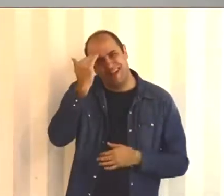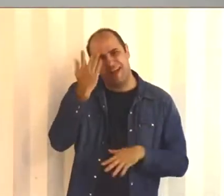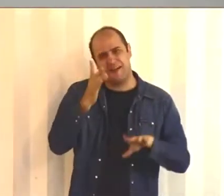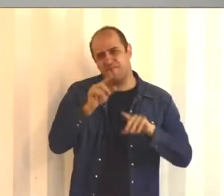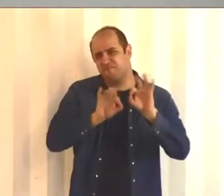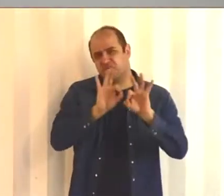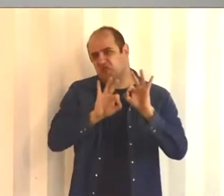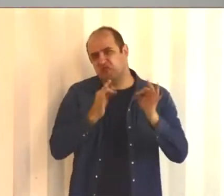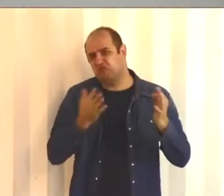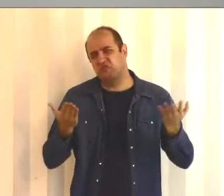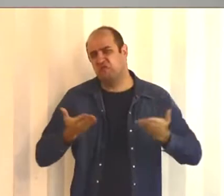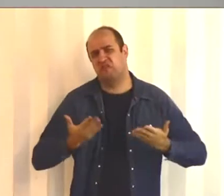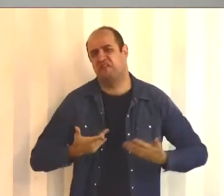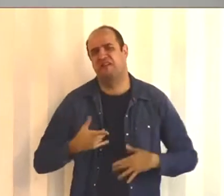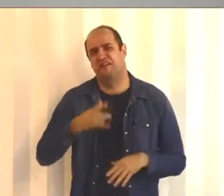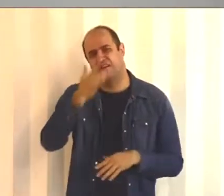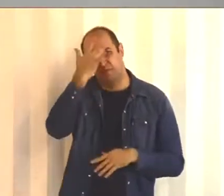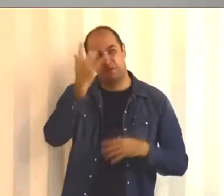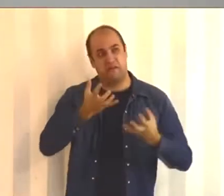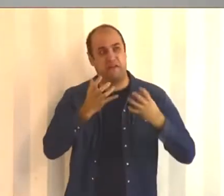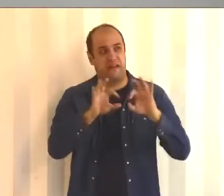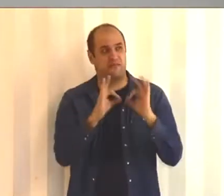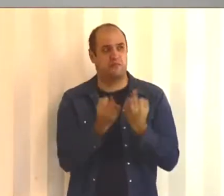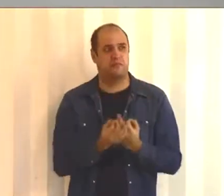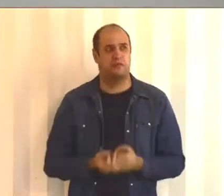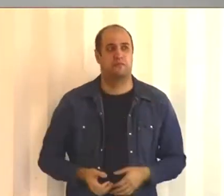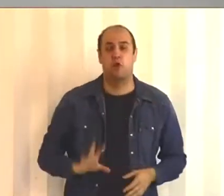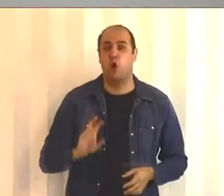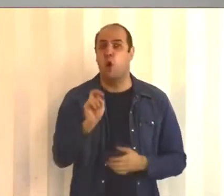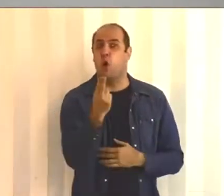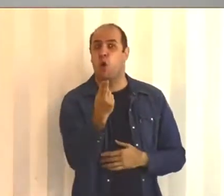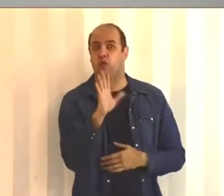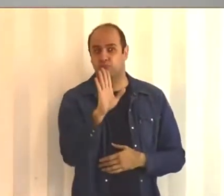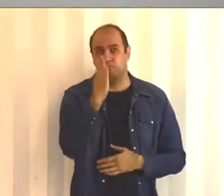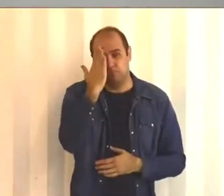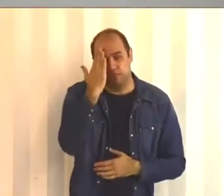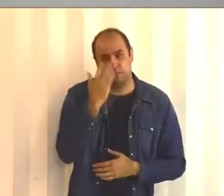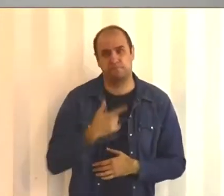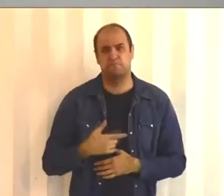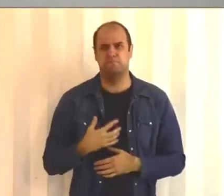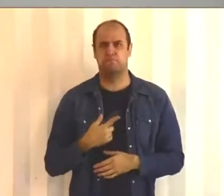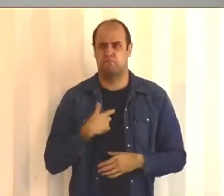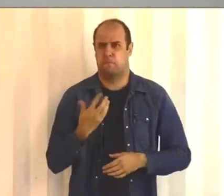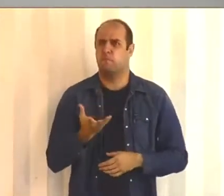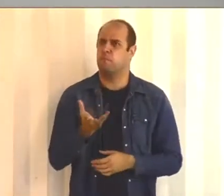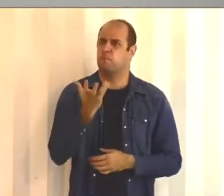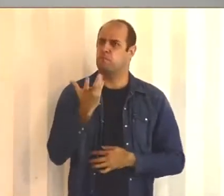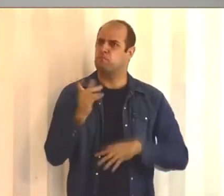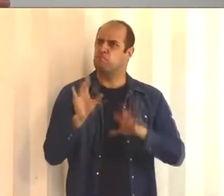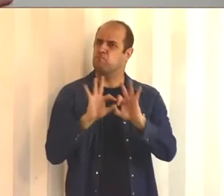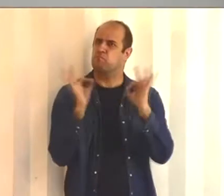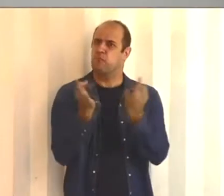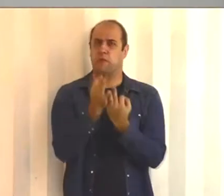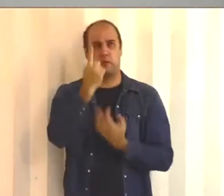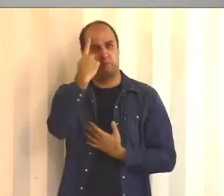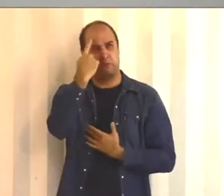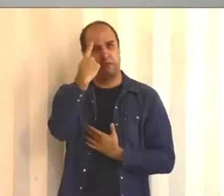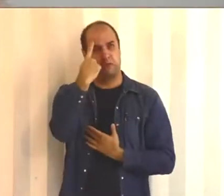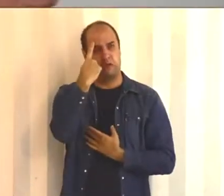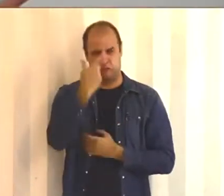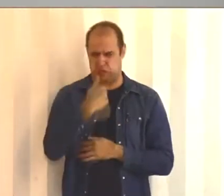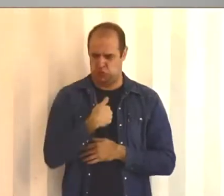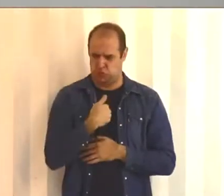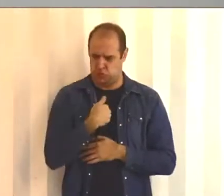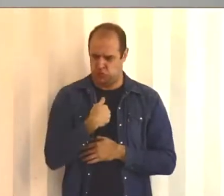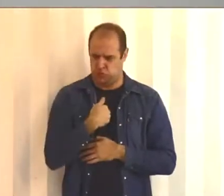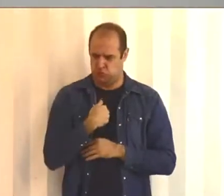de famílias no Ocidente. Ou um outro motivo, eu quero construir família, sim, porque já pensou?